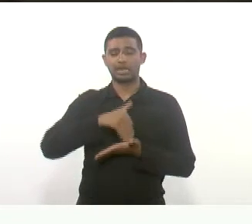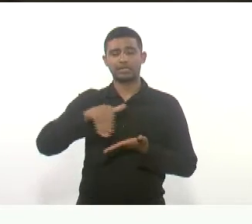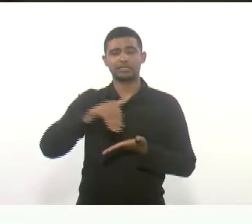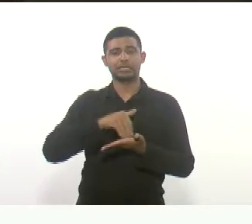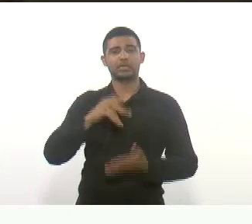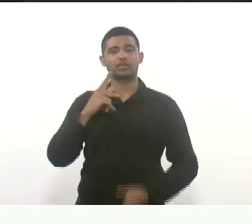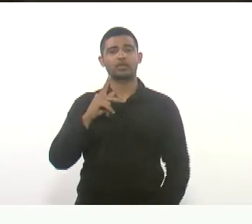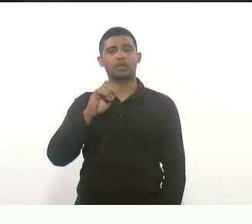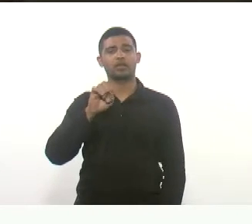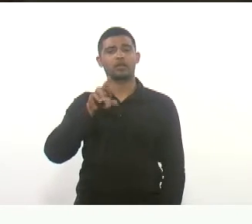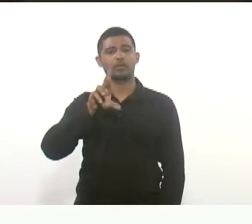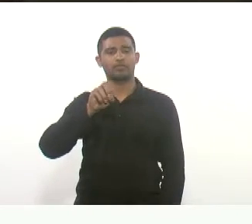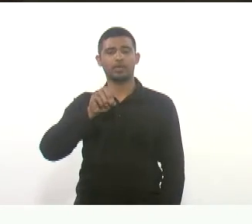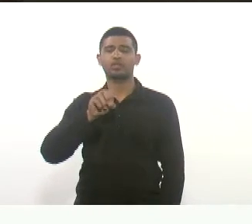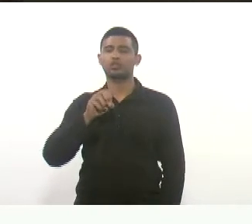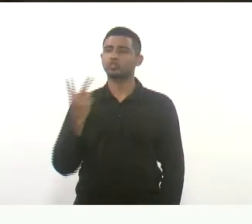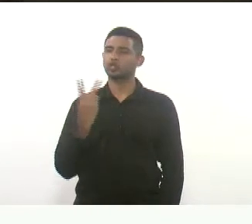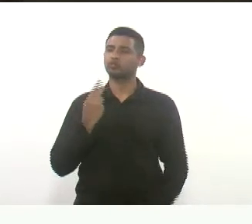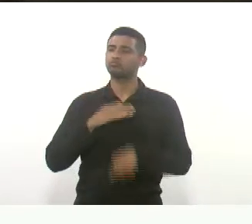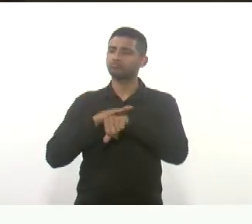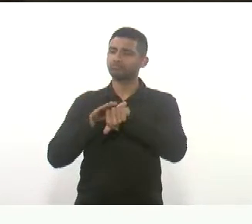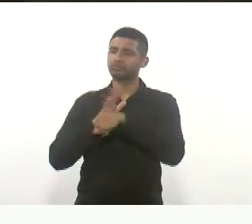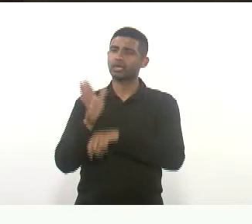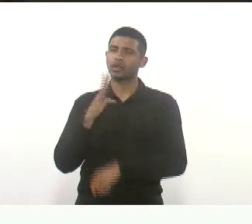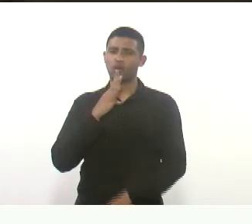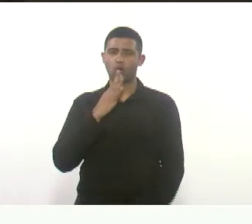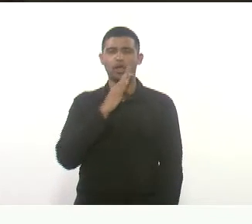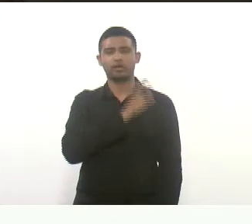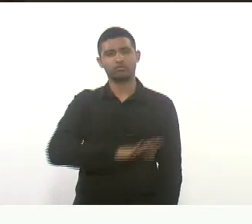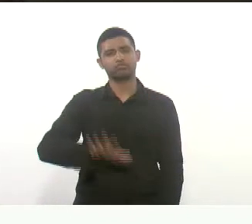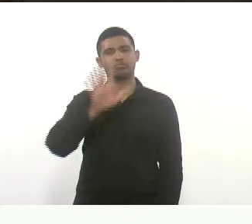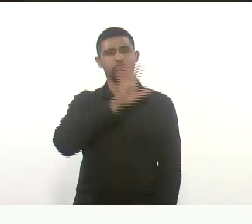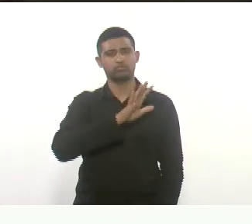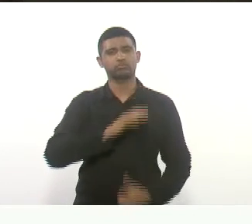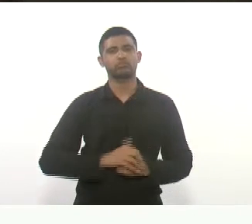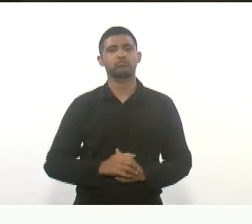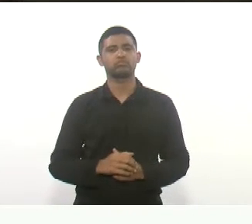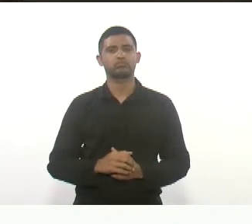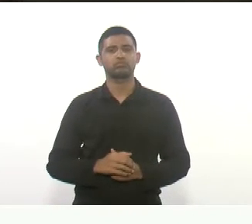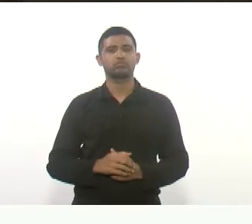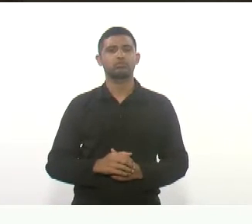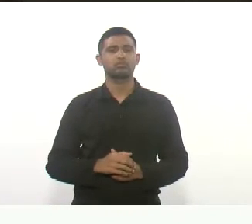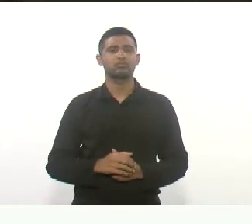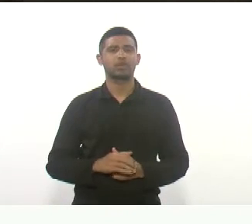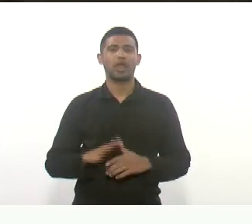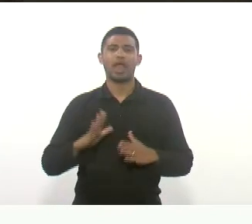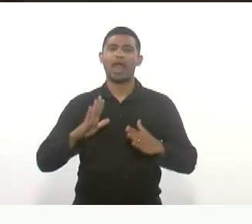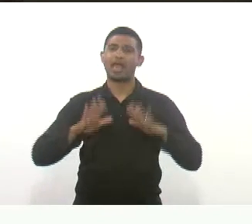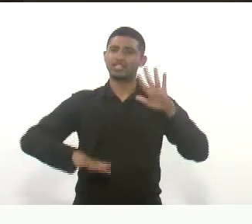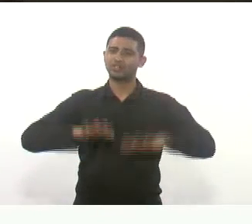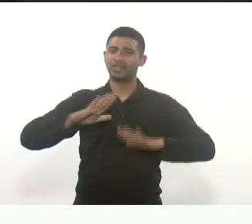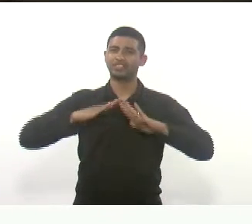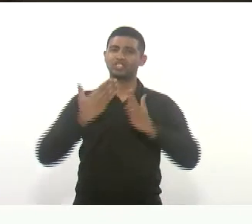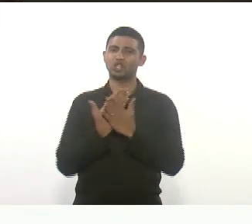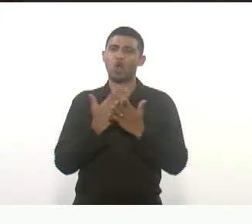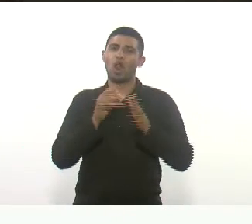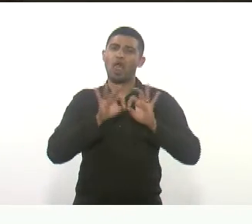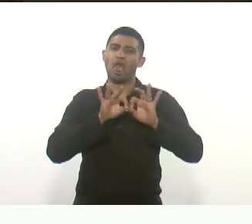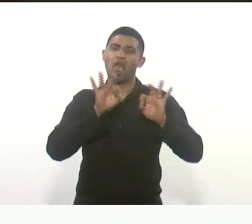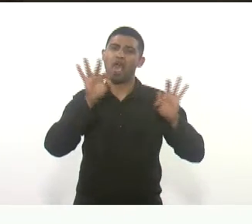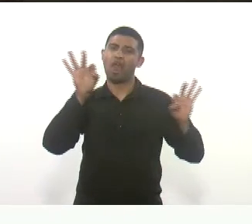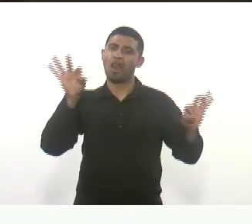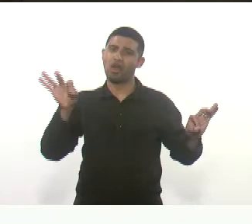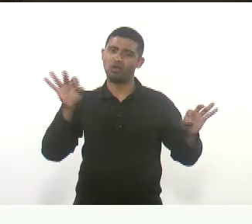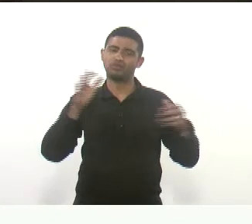até conversei com ele sobre isso, e ele conhece muito bem, os deslocamentos são grandes, e